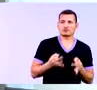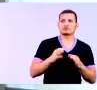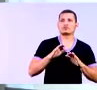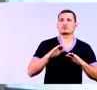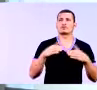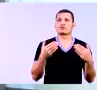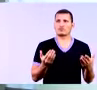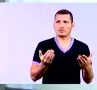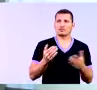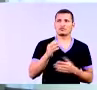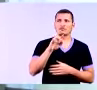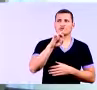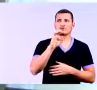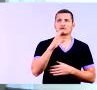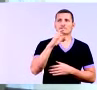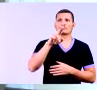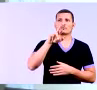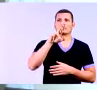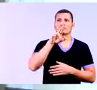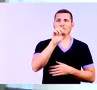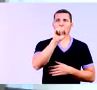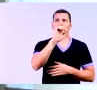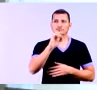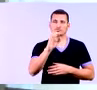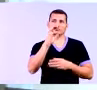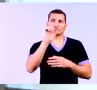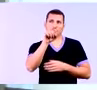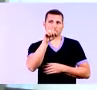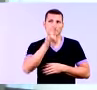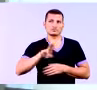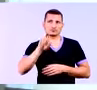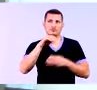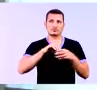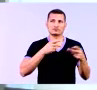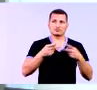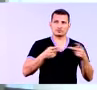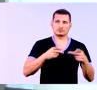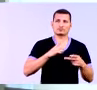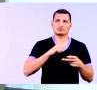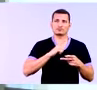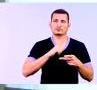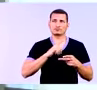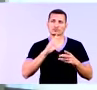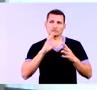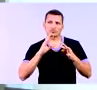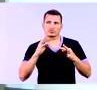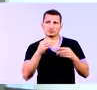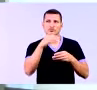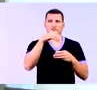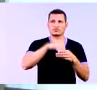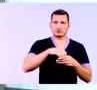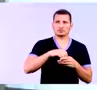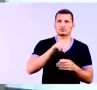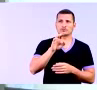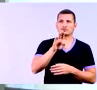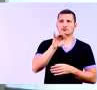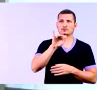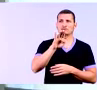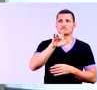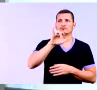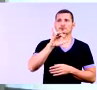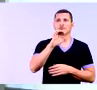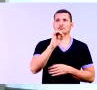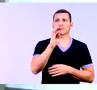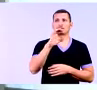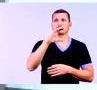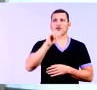você vai utilizar dentro do projeto, dentro do programa, está todo dentro da biblioteca ou do framework